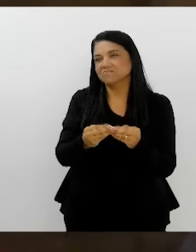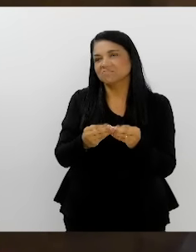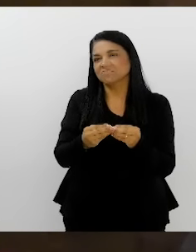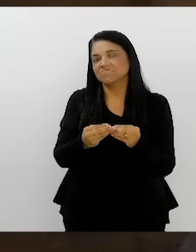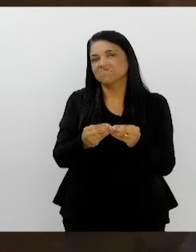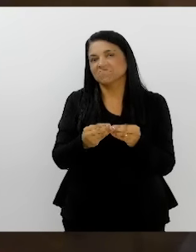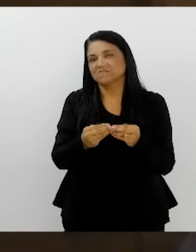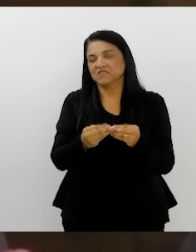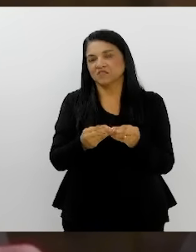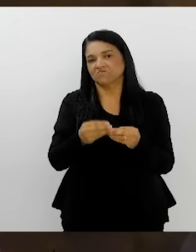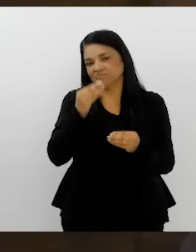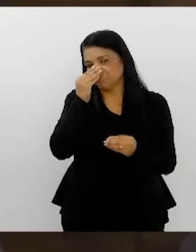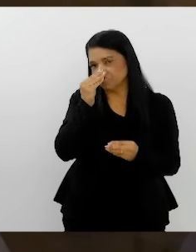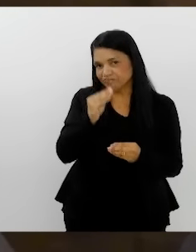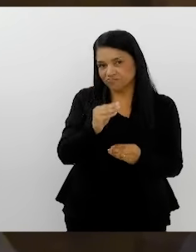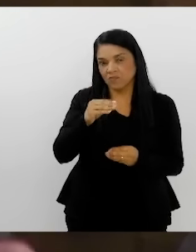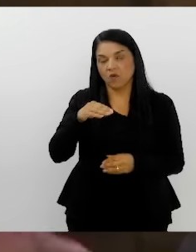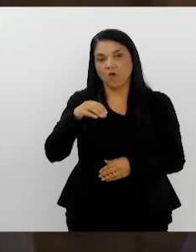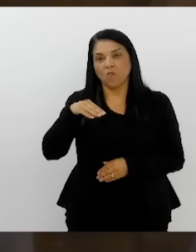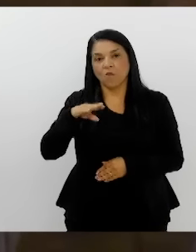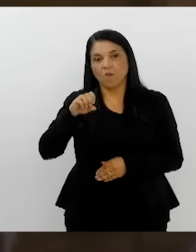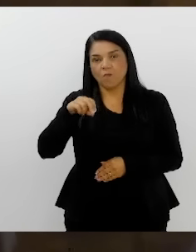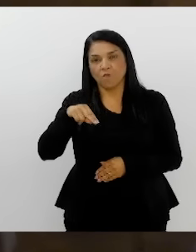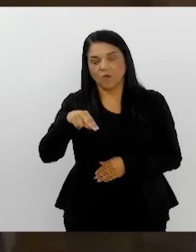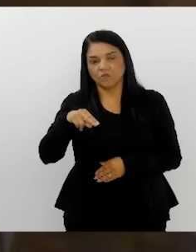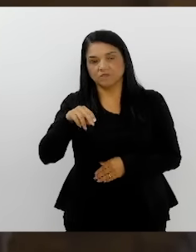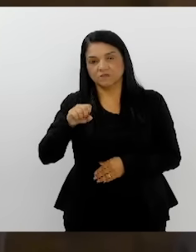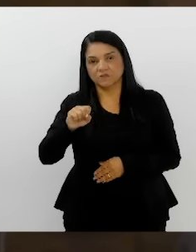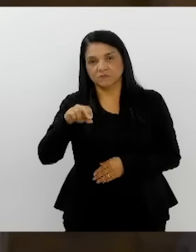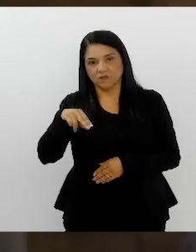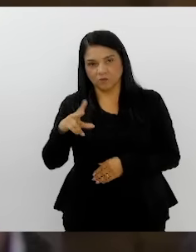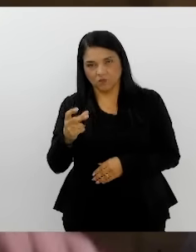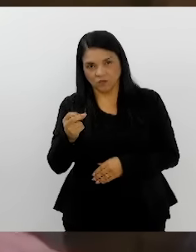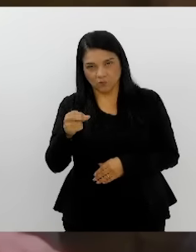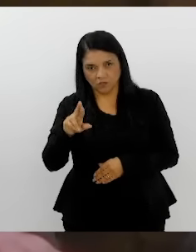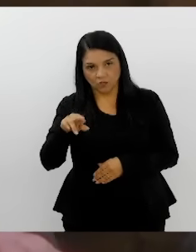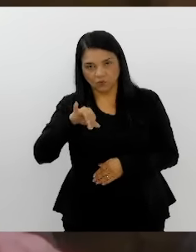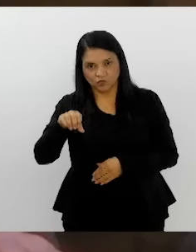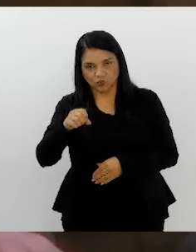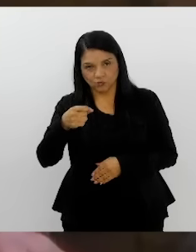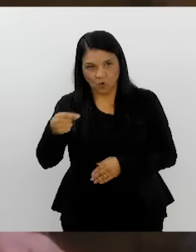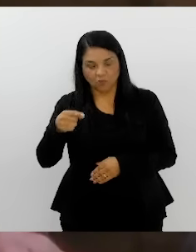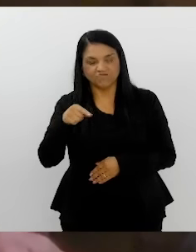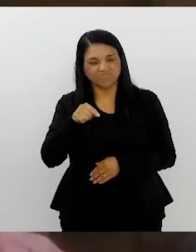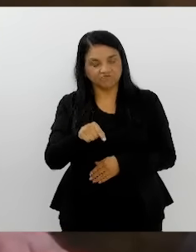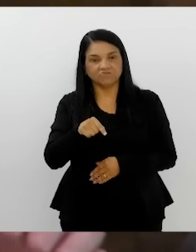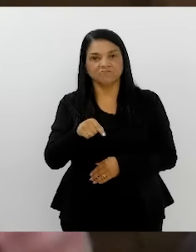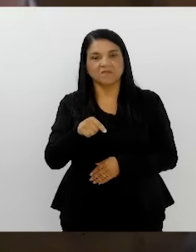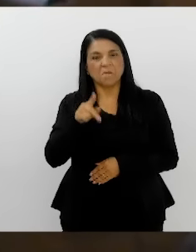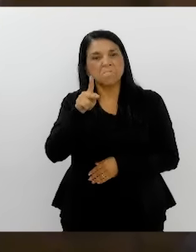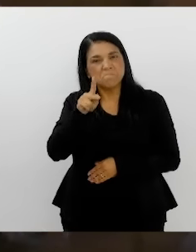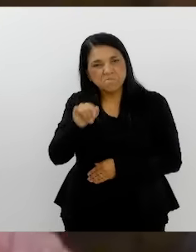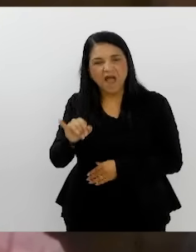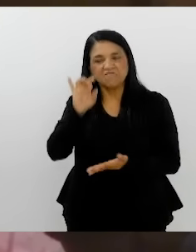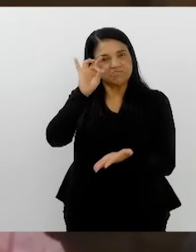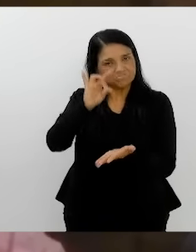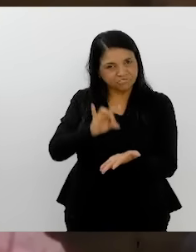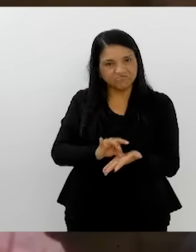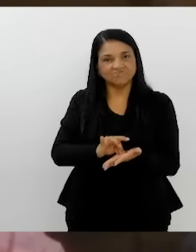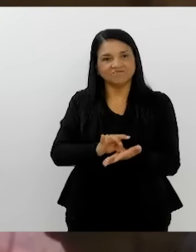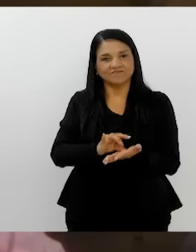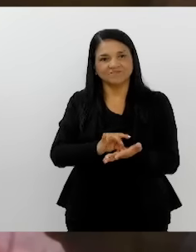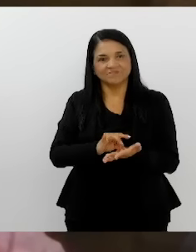João, ele foi sem dúvida um verdadeiro pai para nós. Ele é